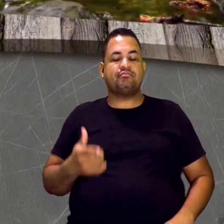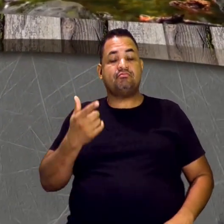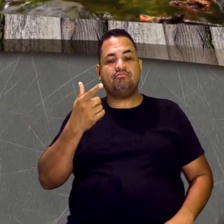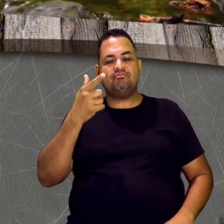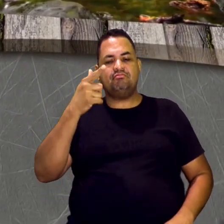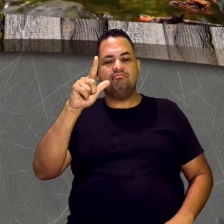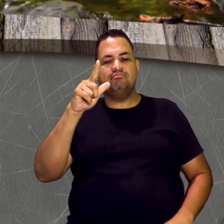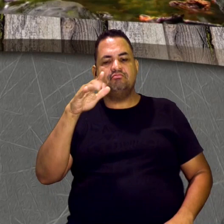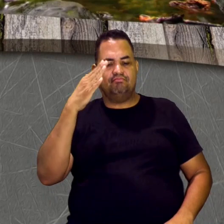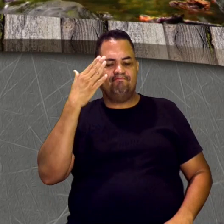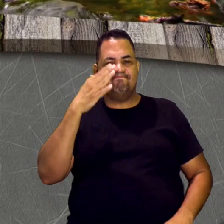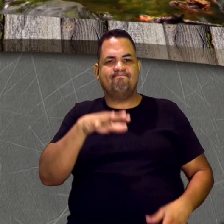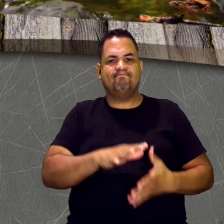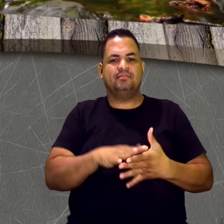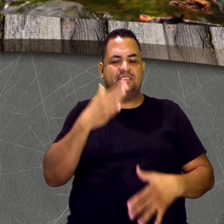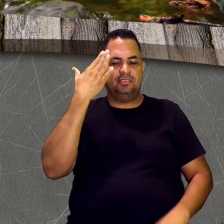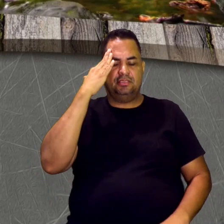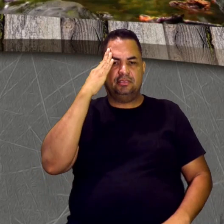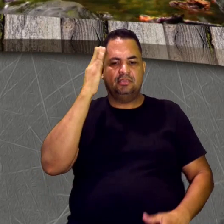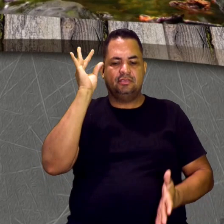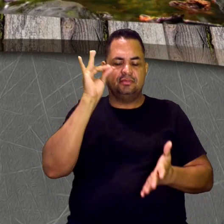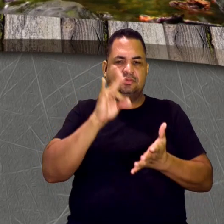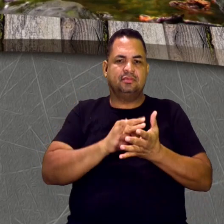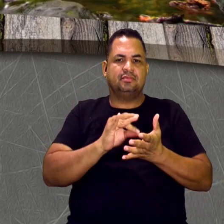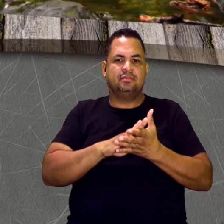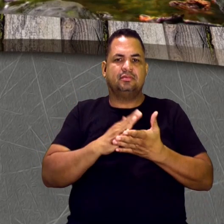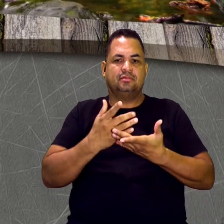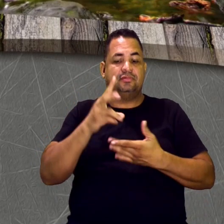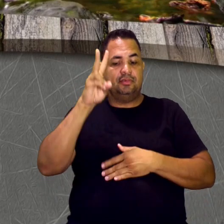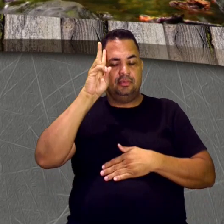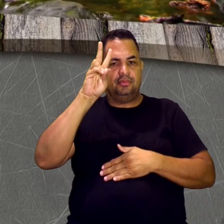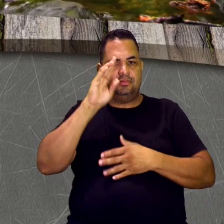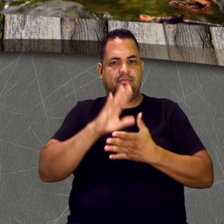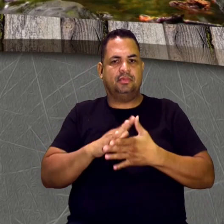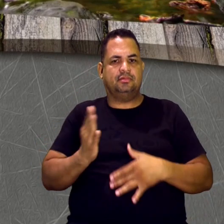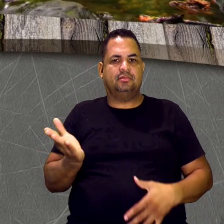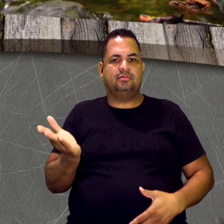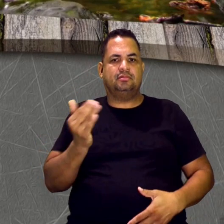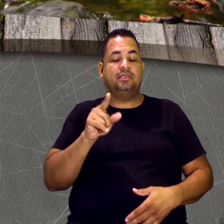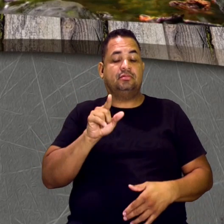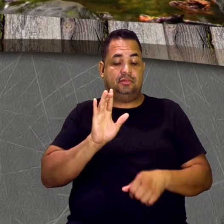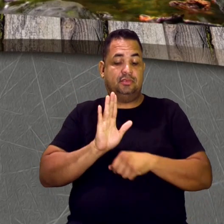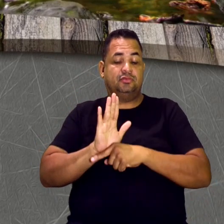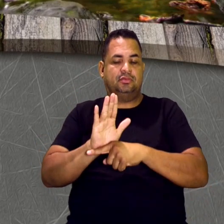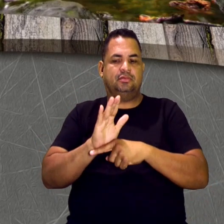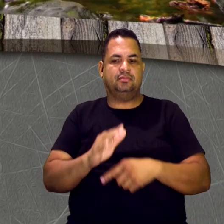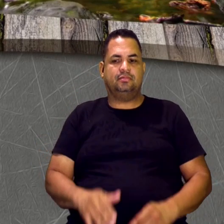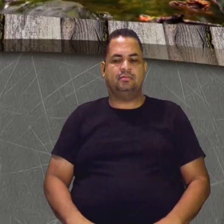conseguiu pegar mesmo de fato, a gente vai dar uma relembrada. Vamos lá, vamos te ajudar.